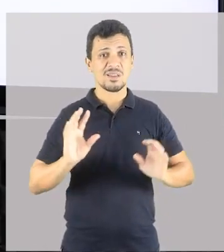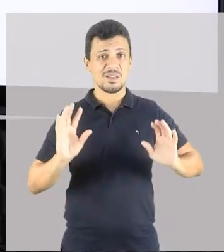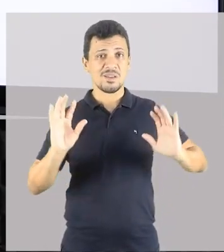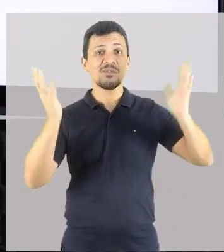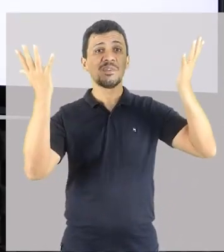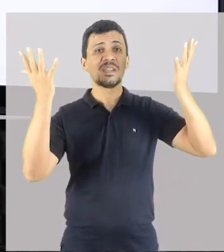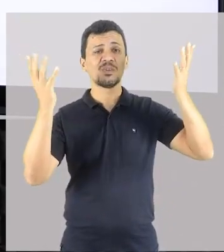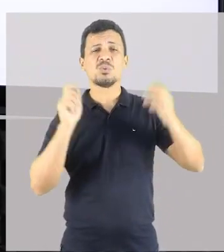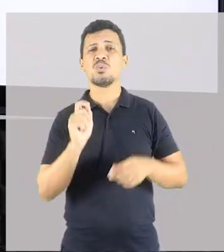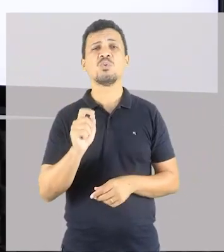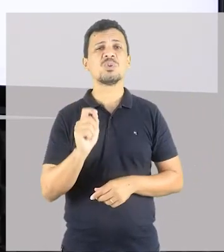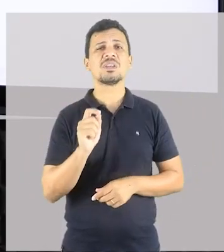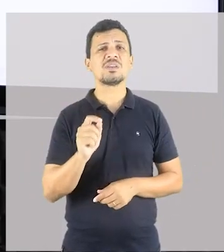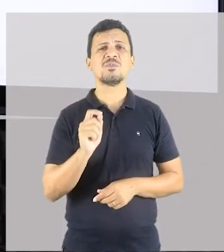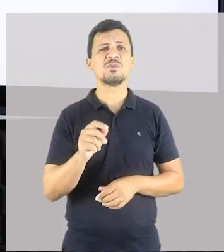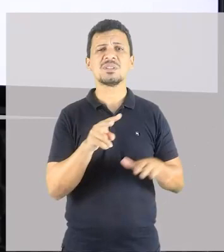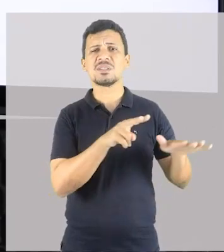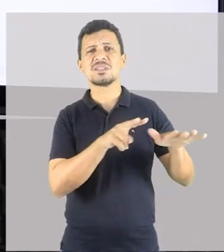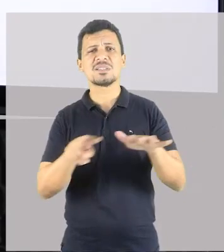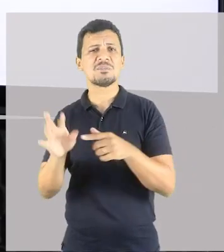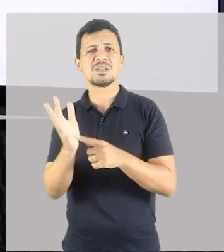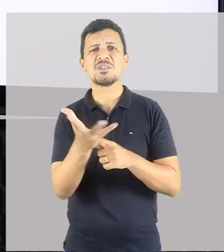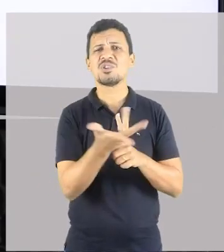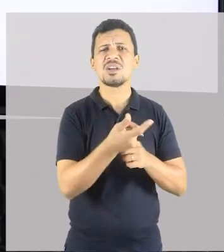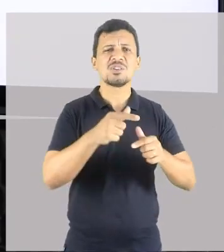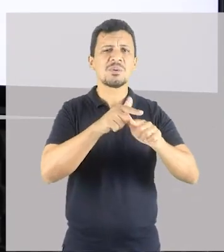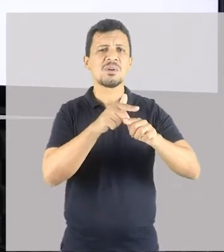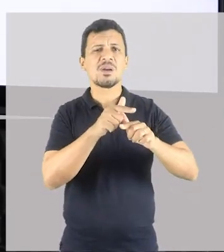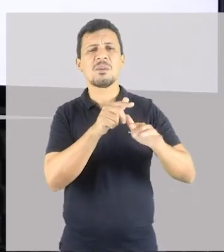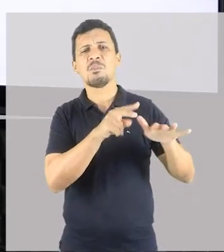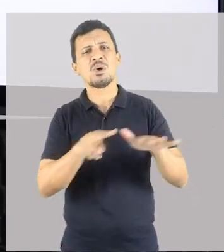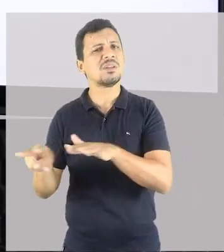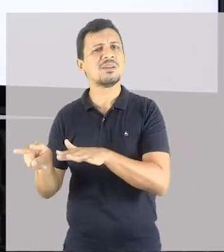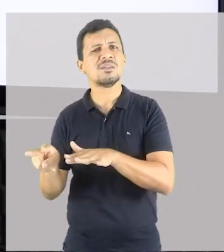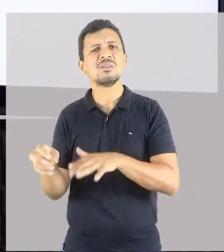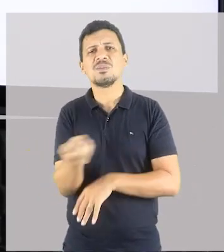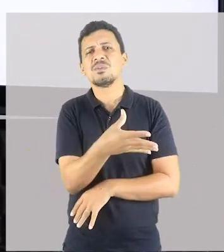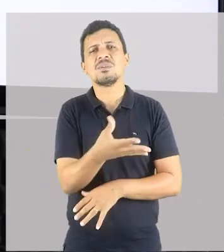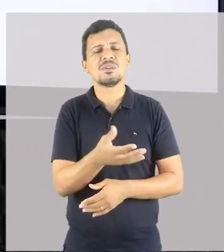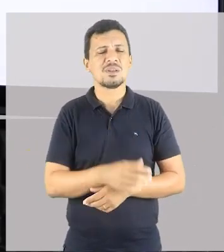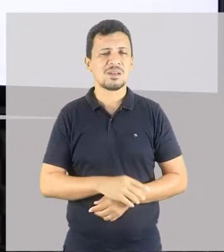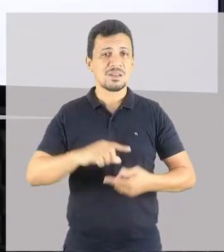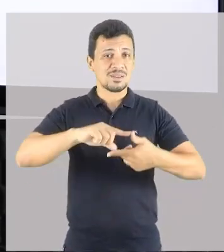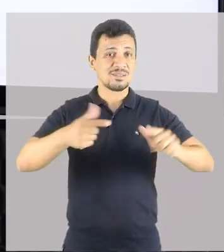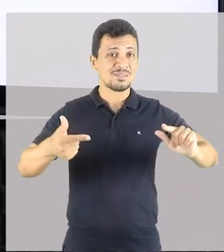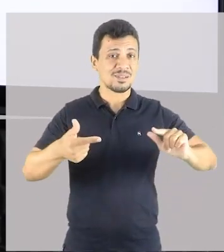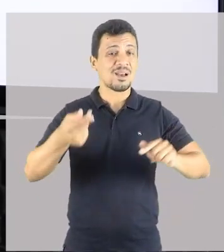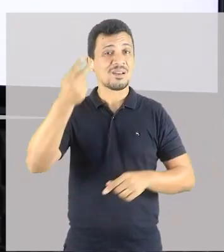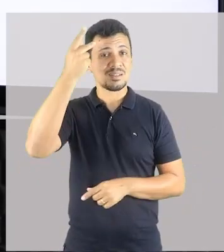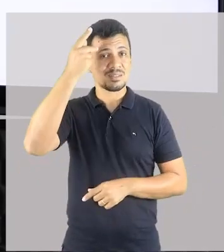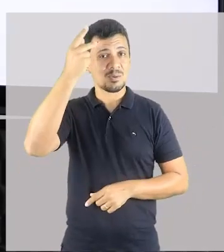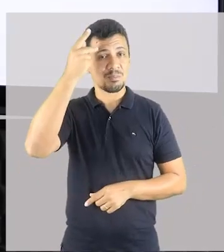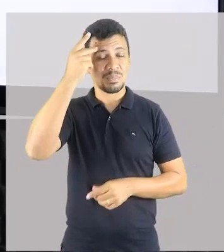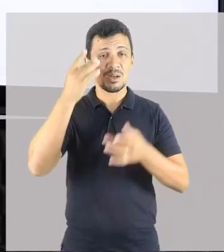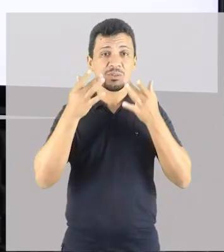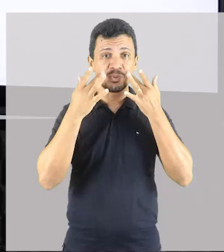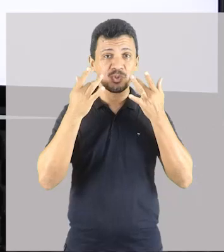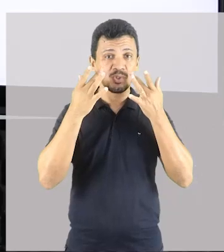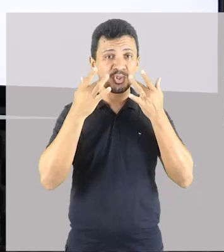foi a Semana de Arte Moderna, Josefina? Foi um evento que ocorreu em São Paulo, no Teatro Municipal, nos